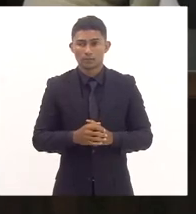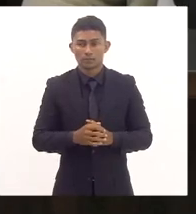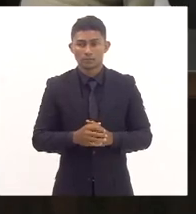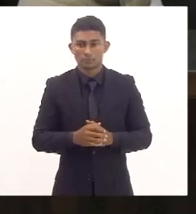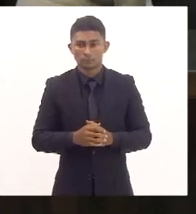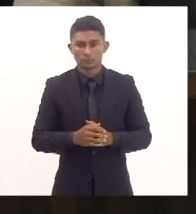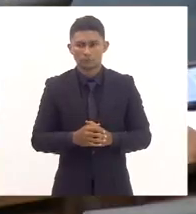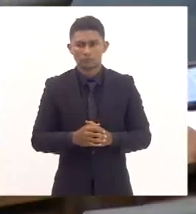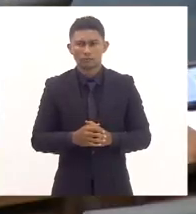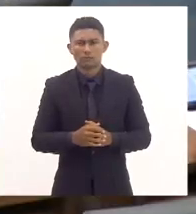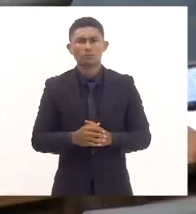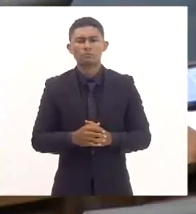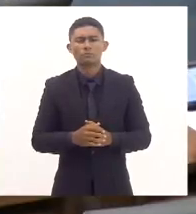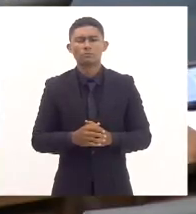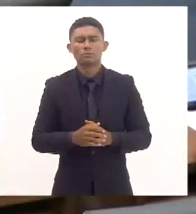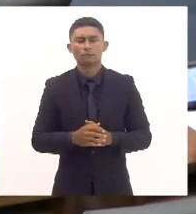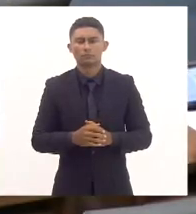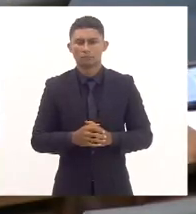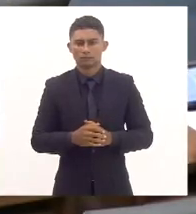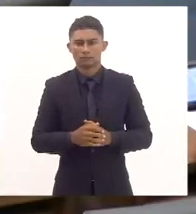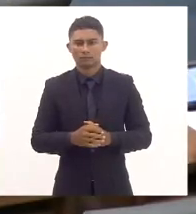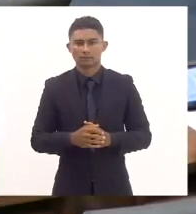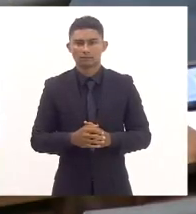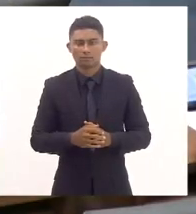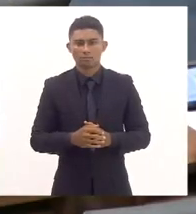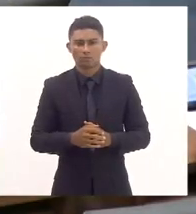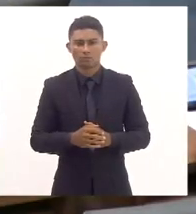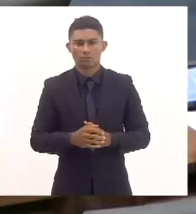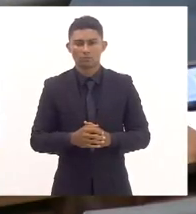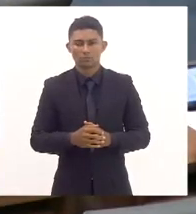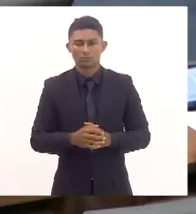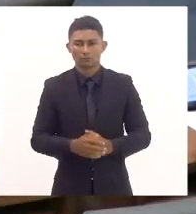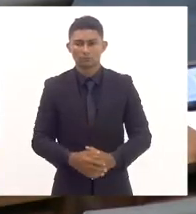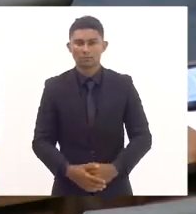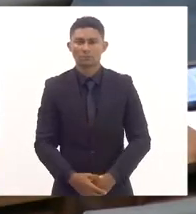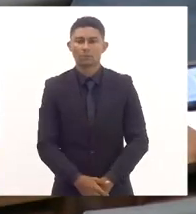e enquanto E aí